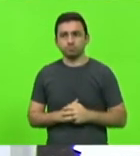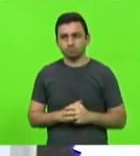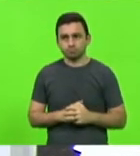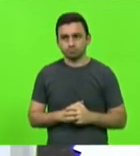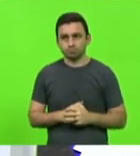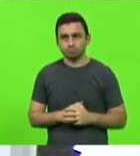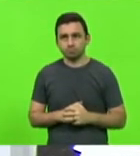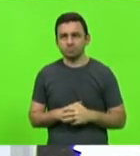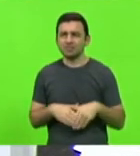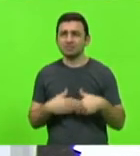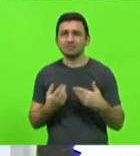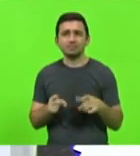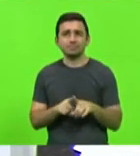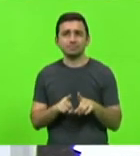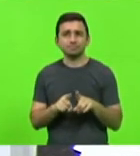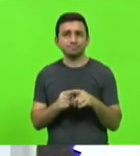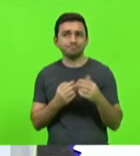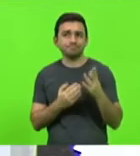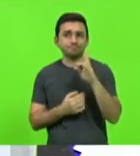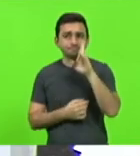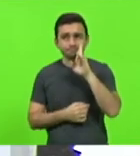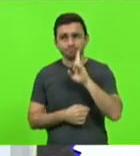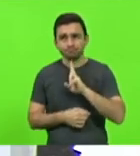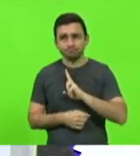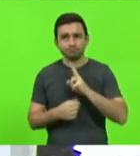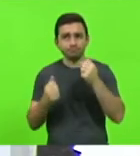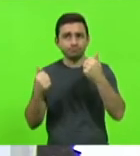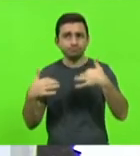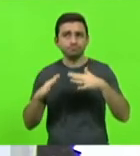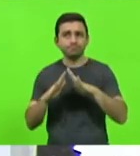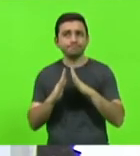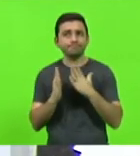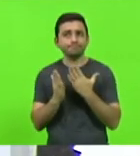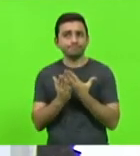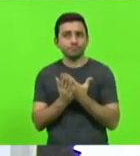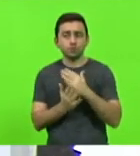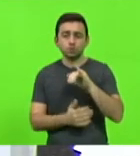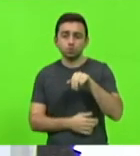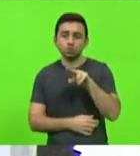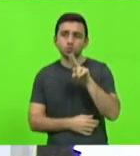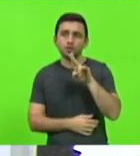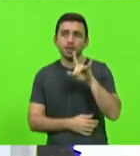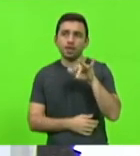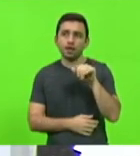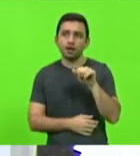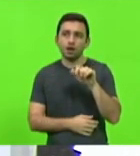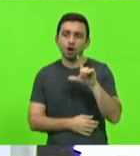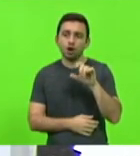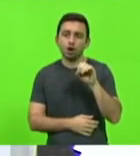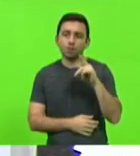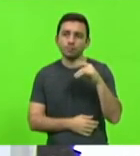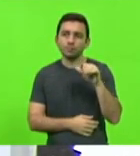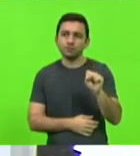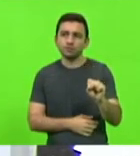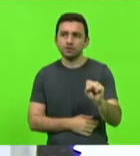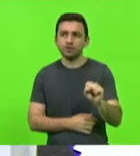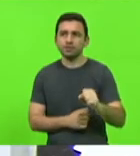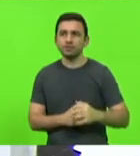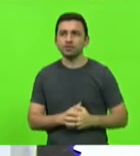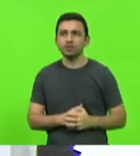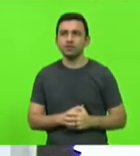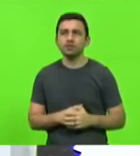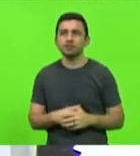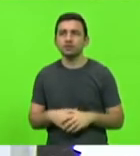o deputado Ivanates já trazia aqui também a questão da escola Júlia Lopes, essa que não... que os senhores acabaram